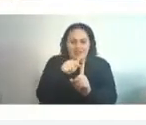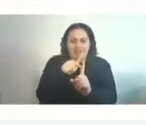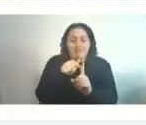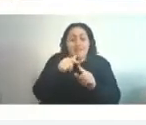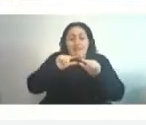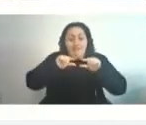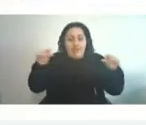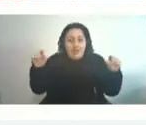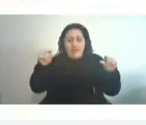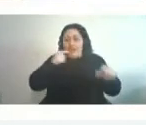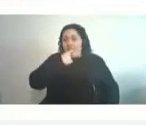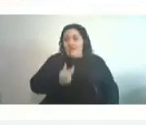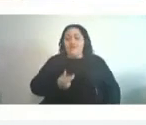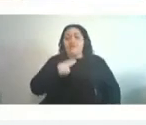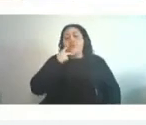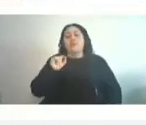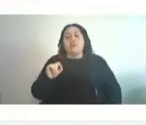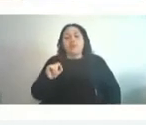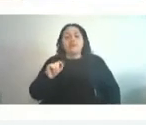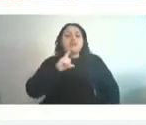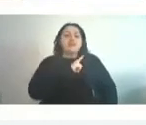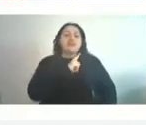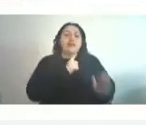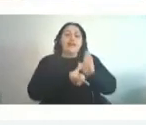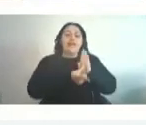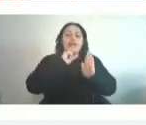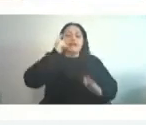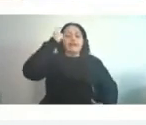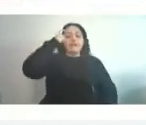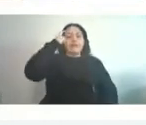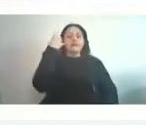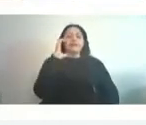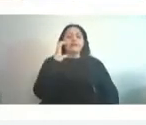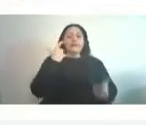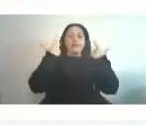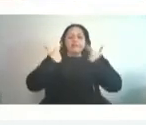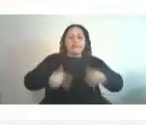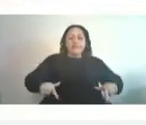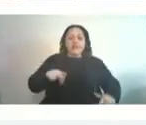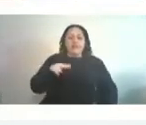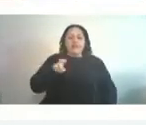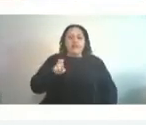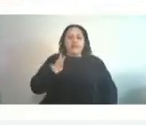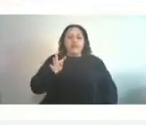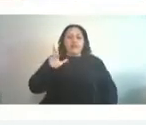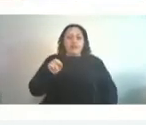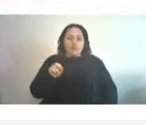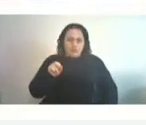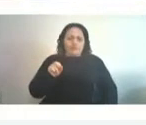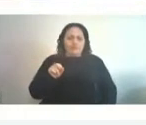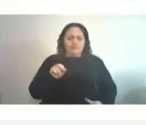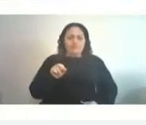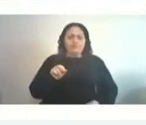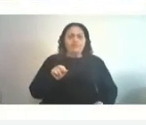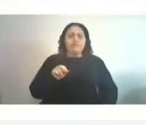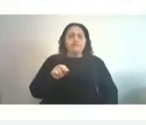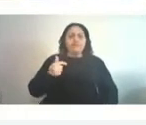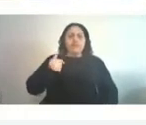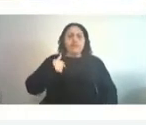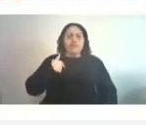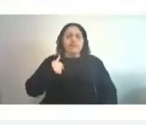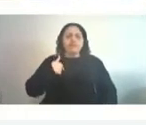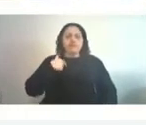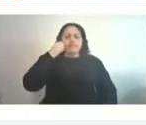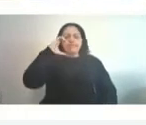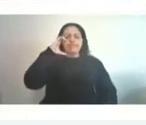com aquela ideia da neutralidade da ciência, né, da neutralidade da produção do conhecimento,